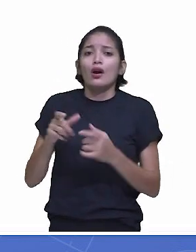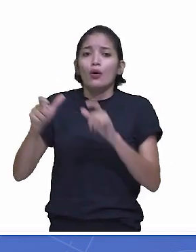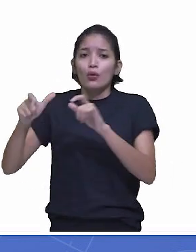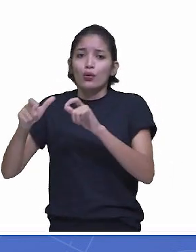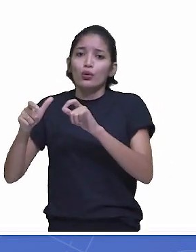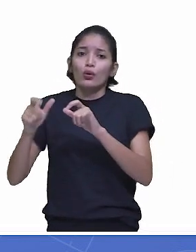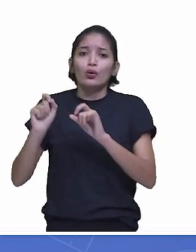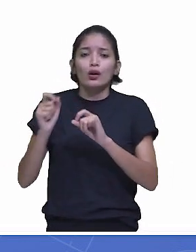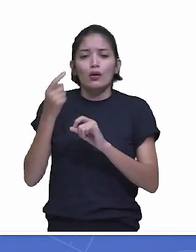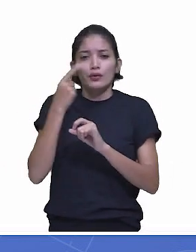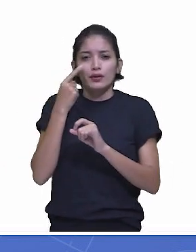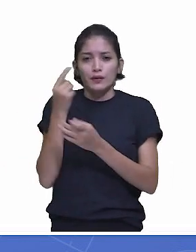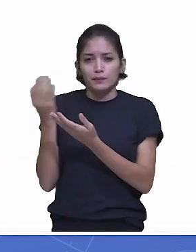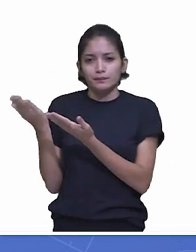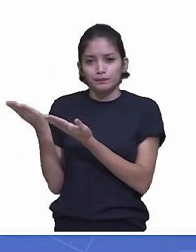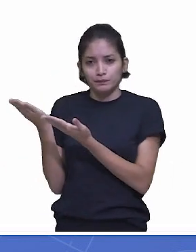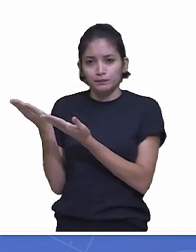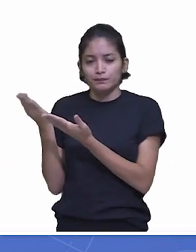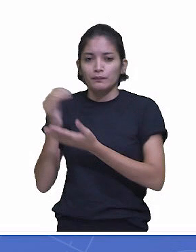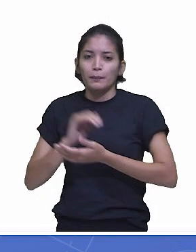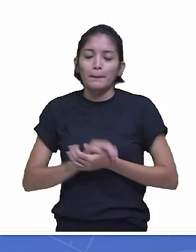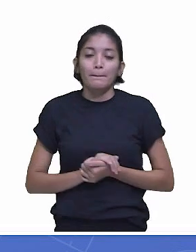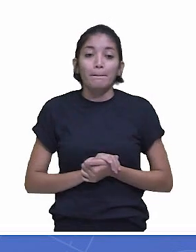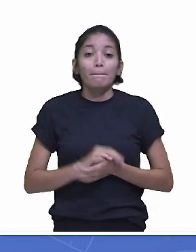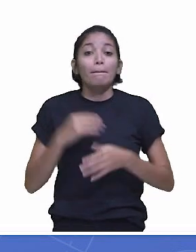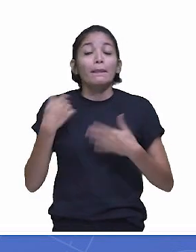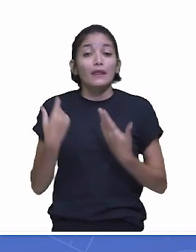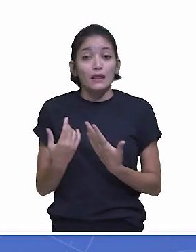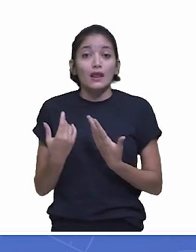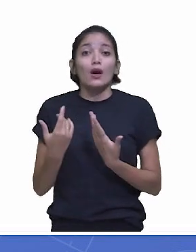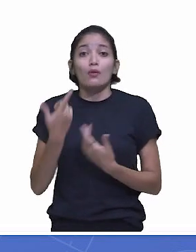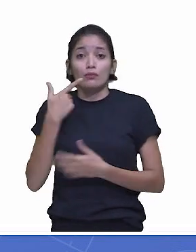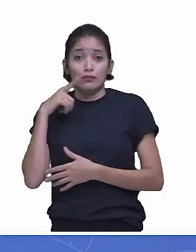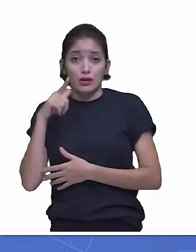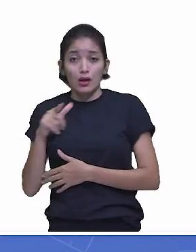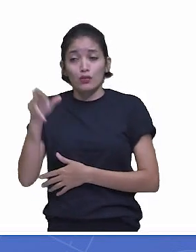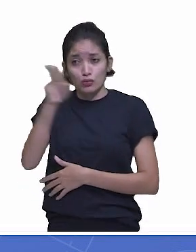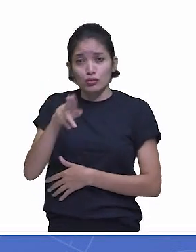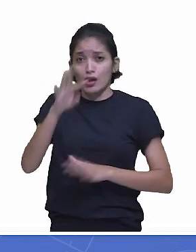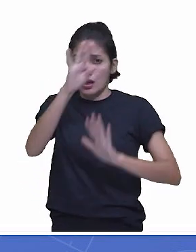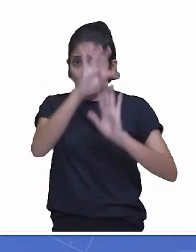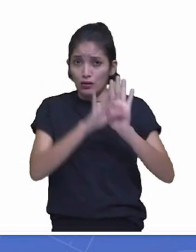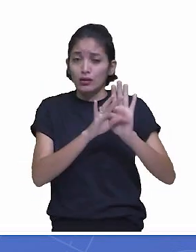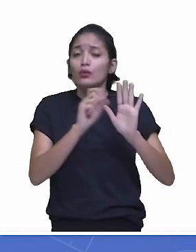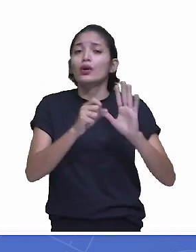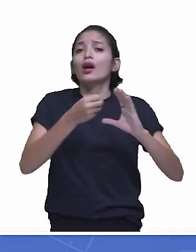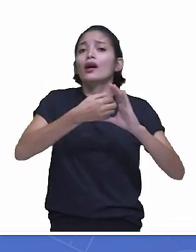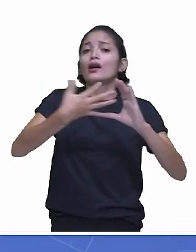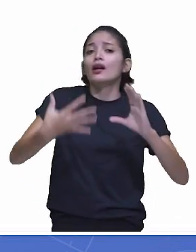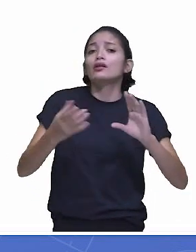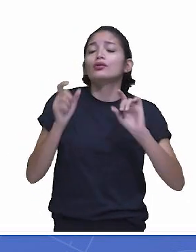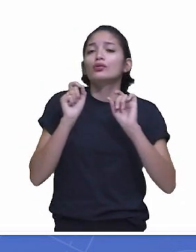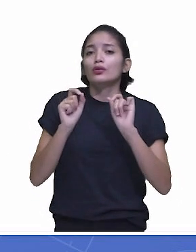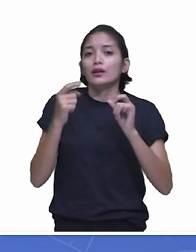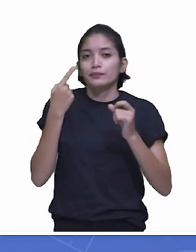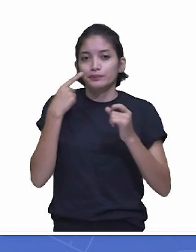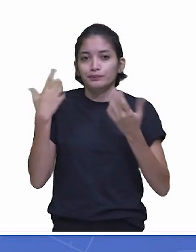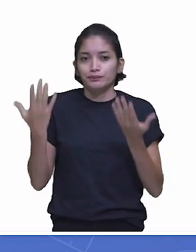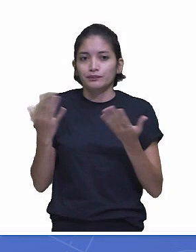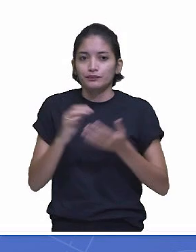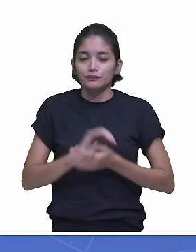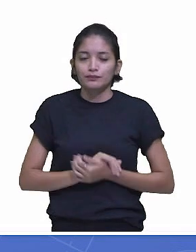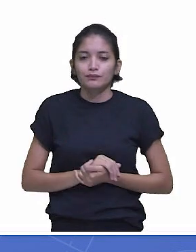utilizar a seta localizada do lado inferior direito da imagem. A função da linguagem que predomina nesse texto se